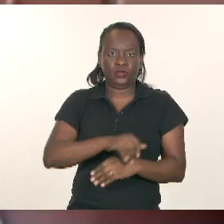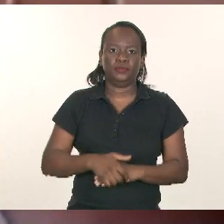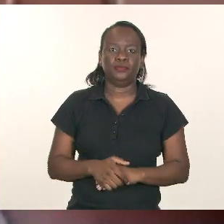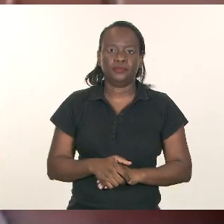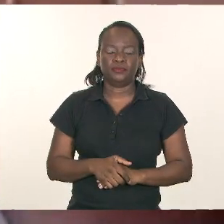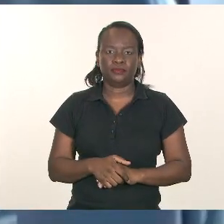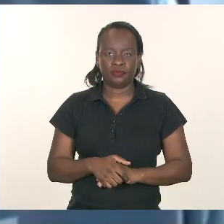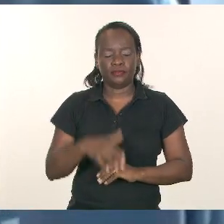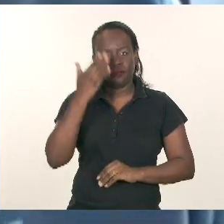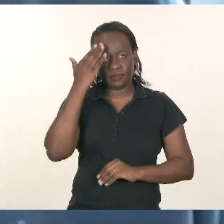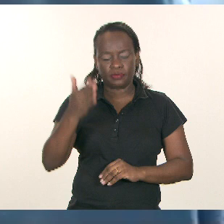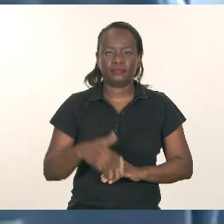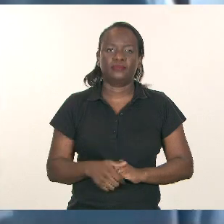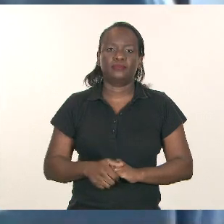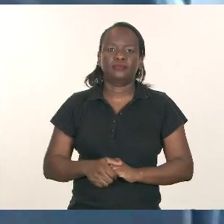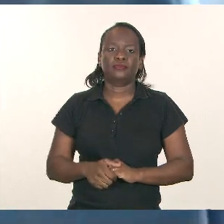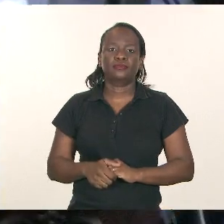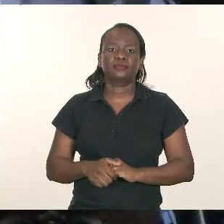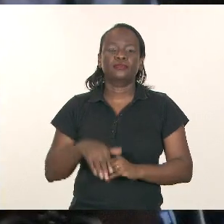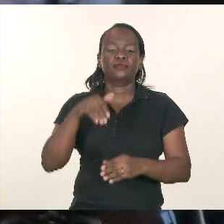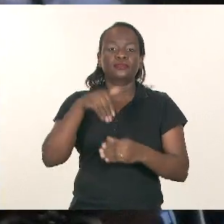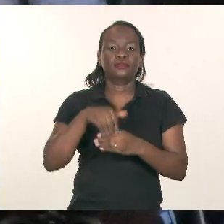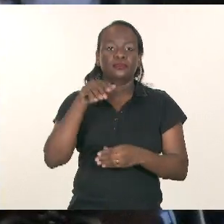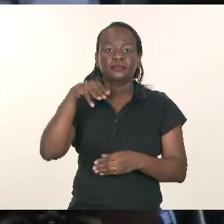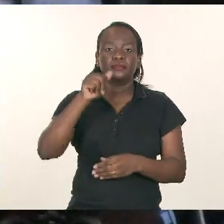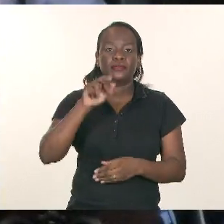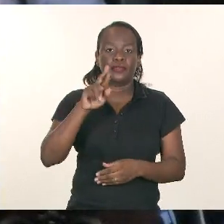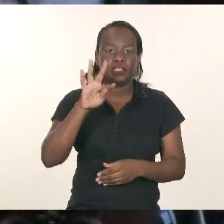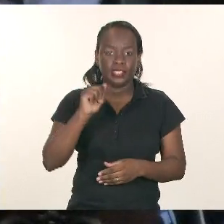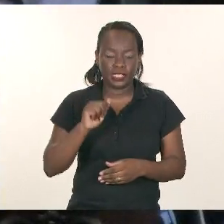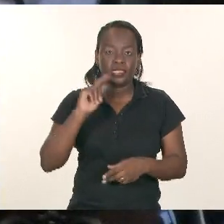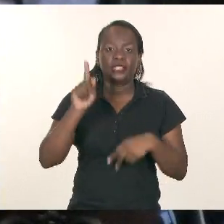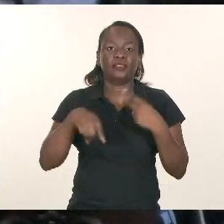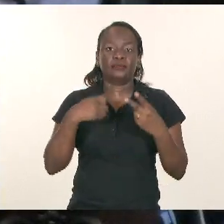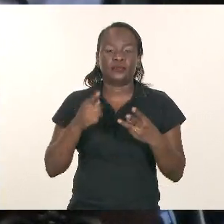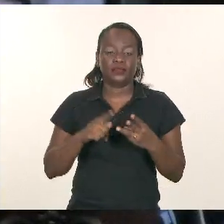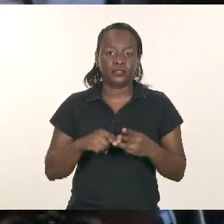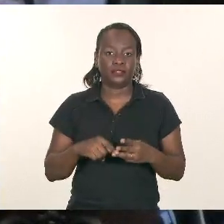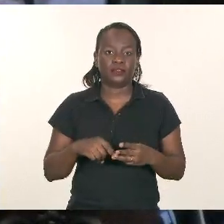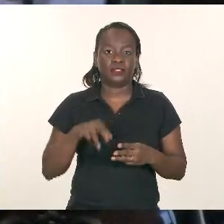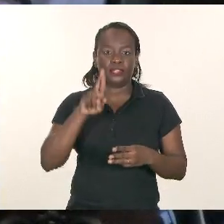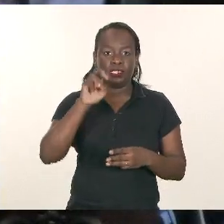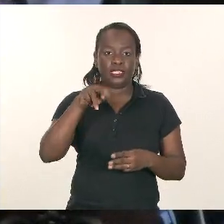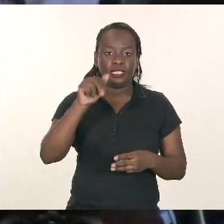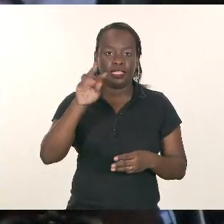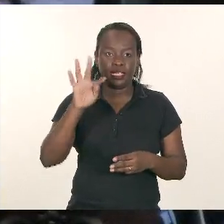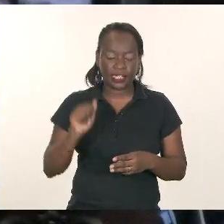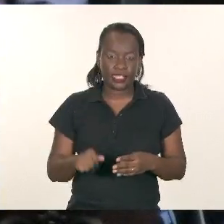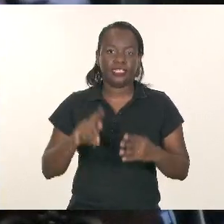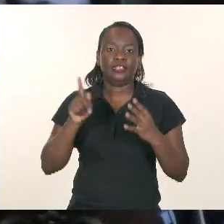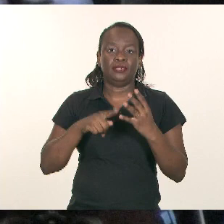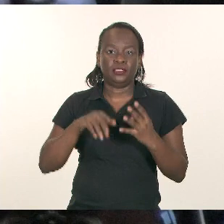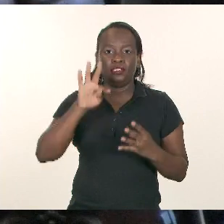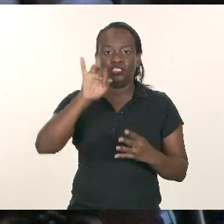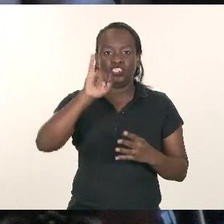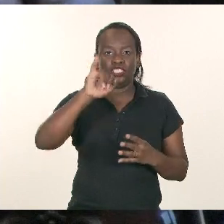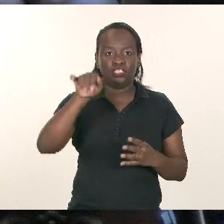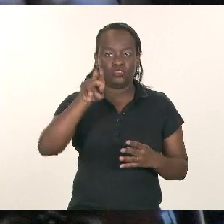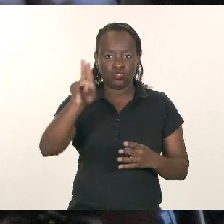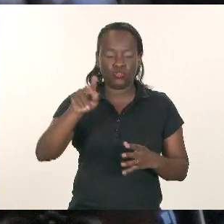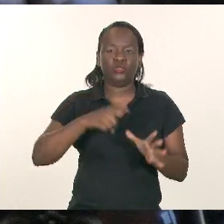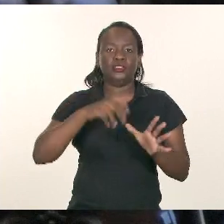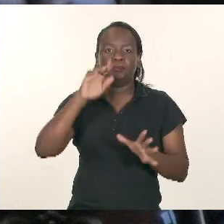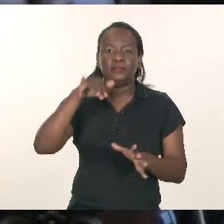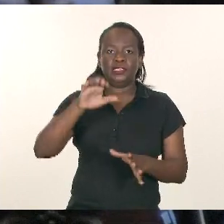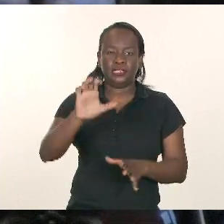Janeiro. Para Obrigada, declarar, presidente. Deputada Marta Rocha, em seguida, deputada Renata, em seguida, deputada Tia Ju e Carlos